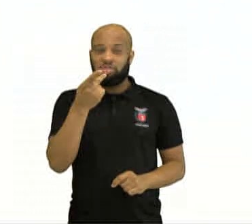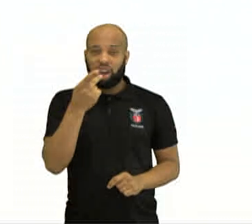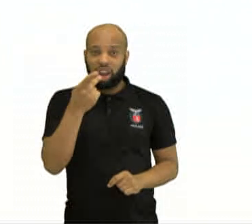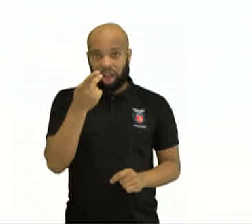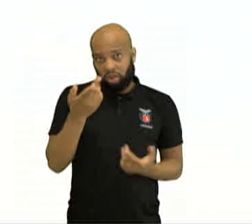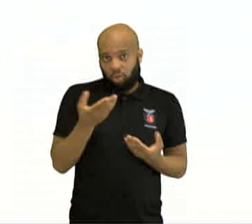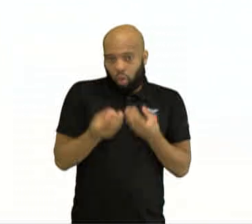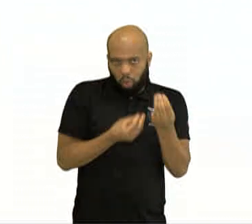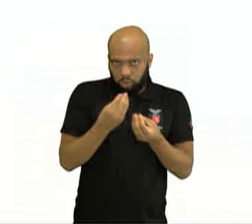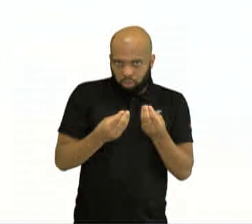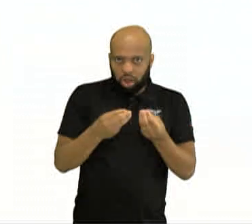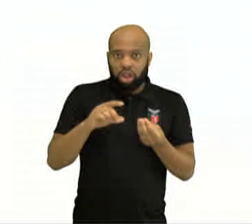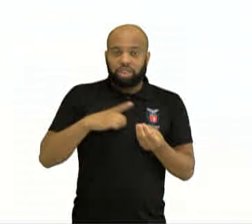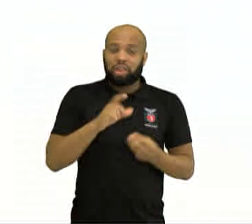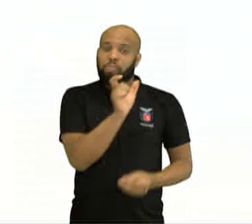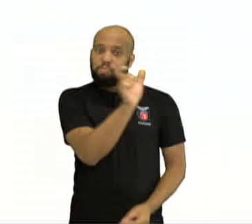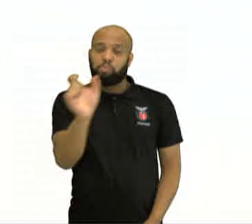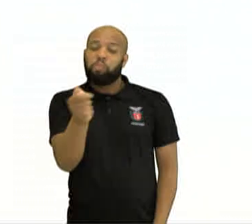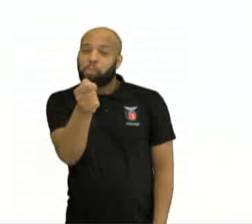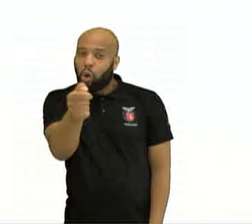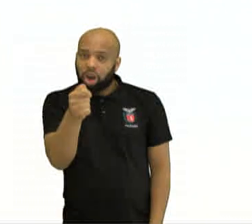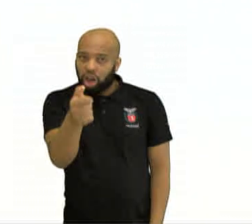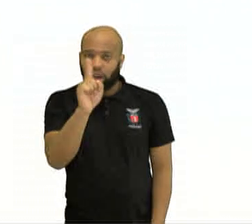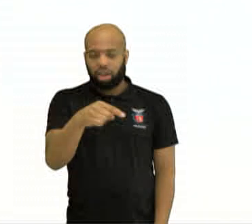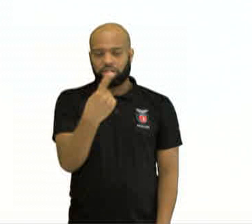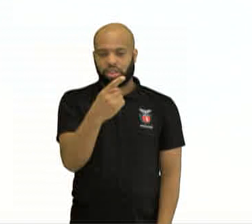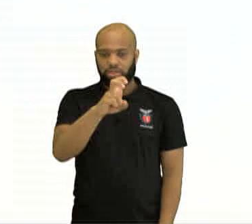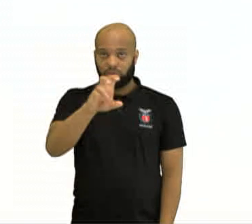poucas palavras. 150 caracteres.